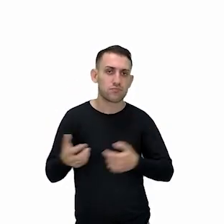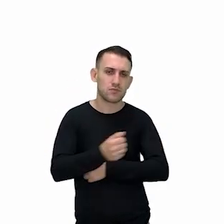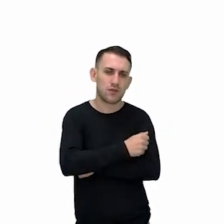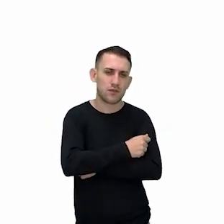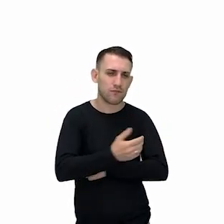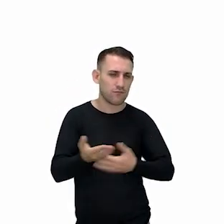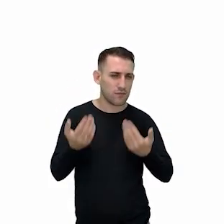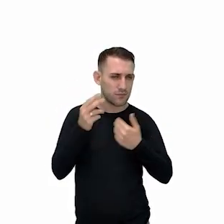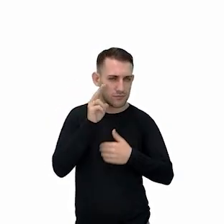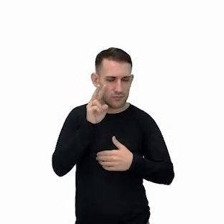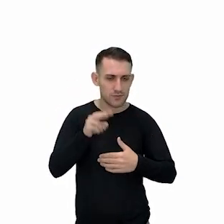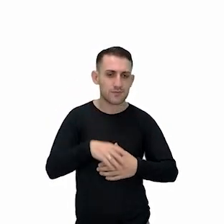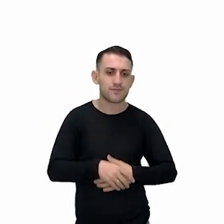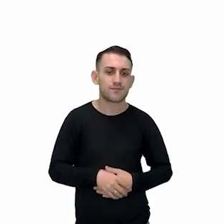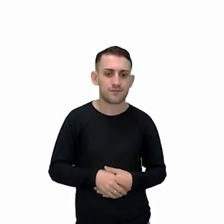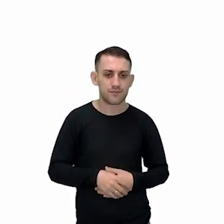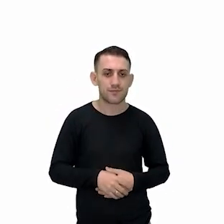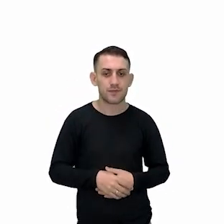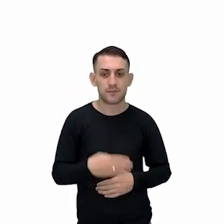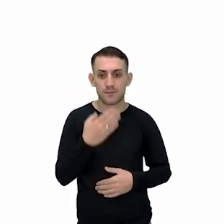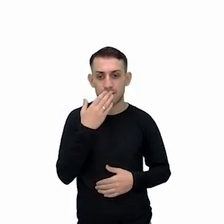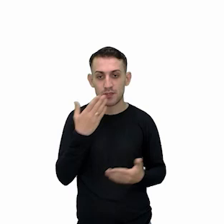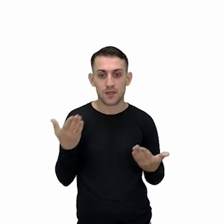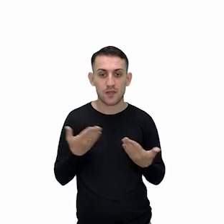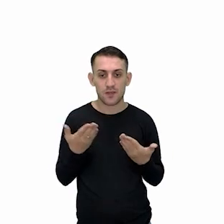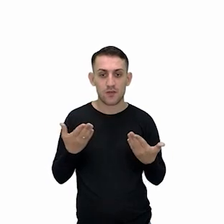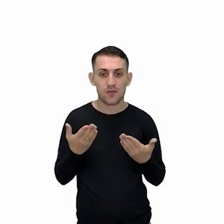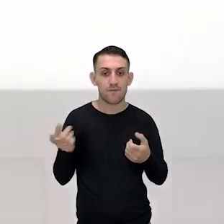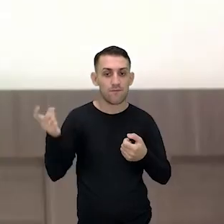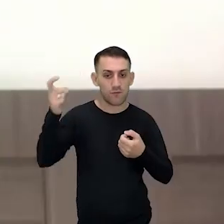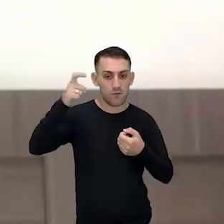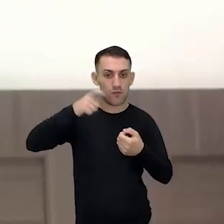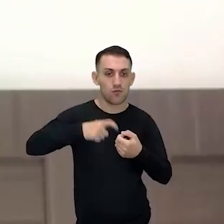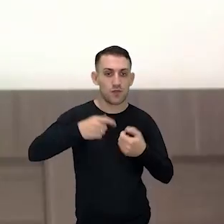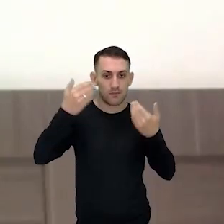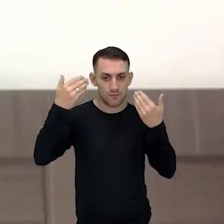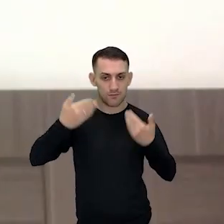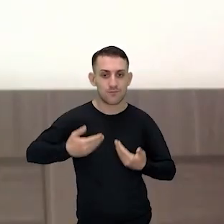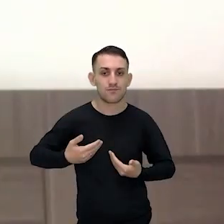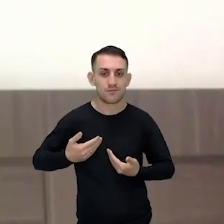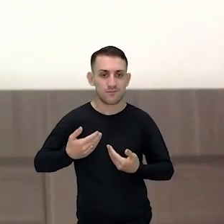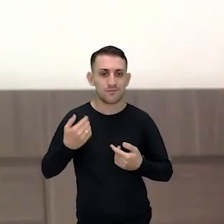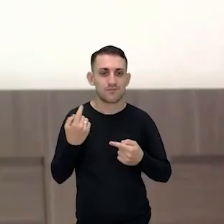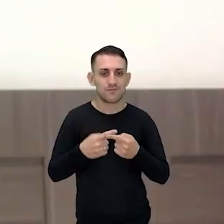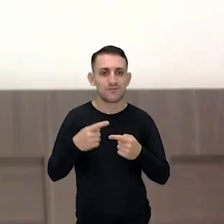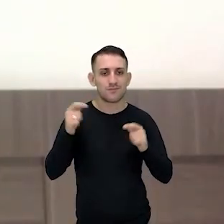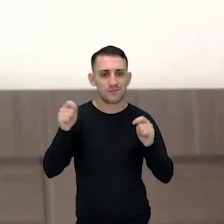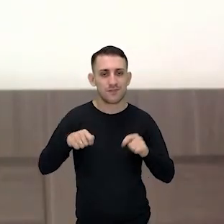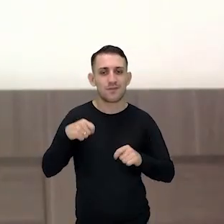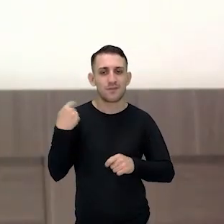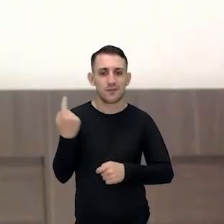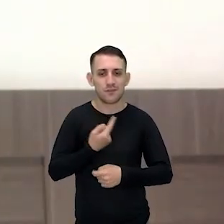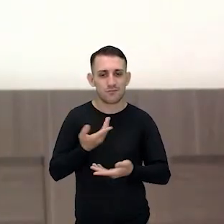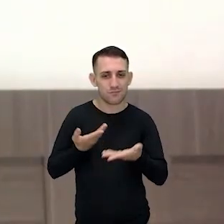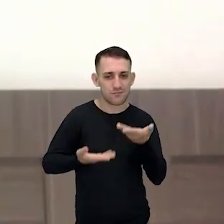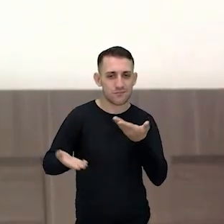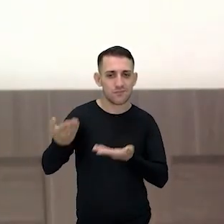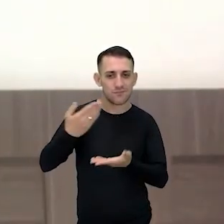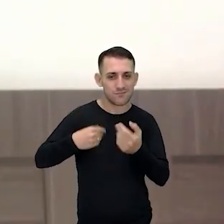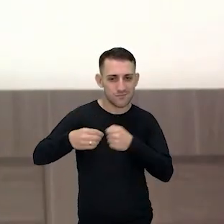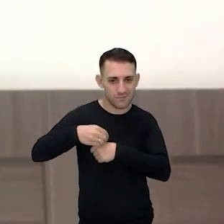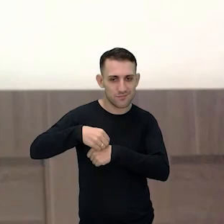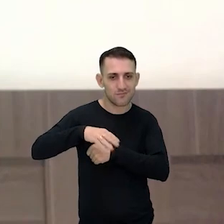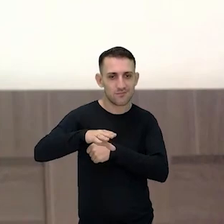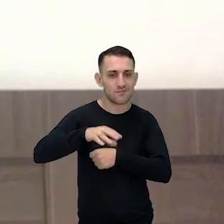Vamos ver? Bom, vamos pedir agora para a equipe voltar a imagem para mim, né? Pois eu irei socializar com vocês a nossa